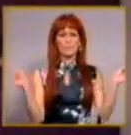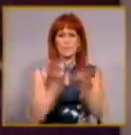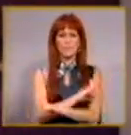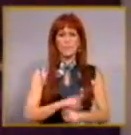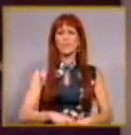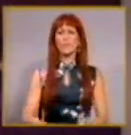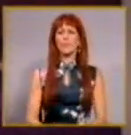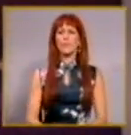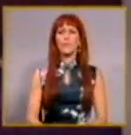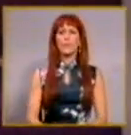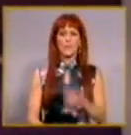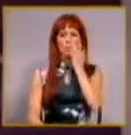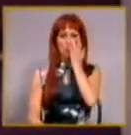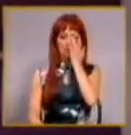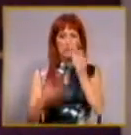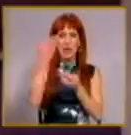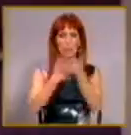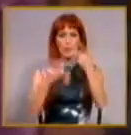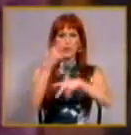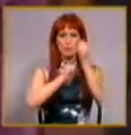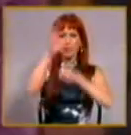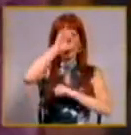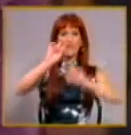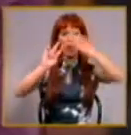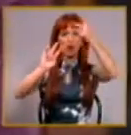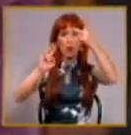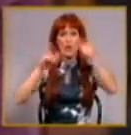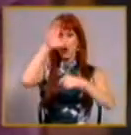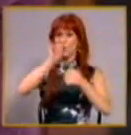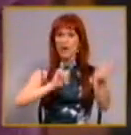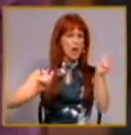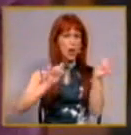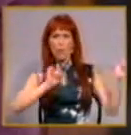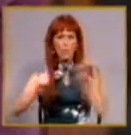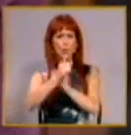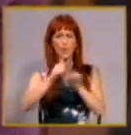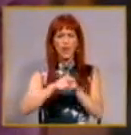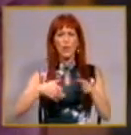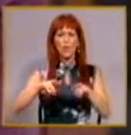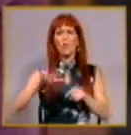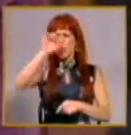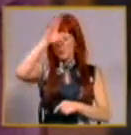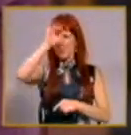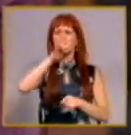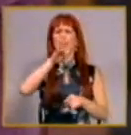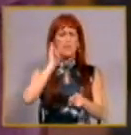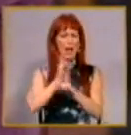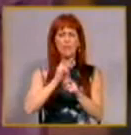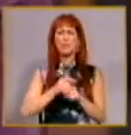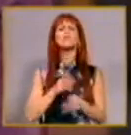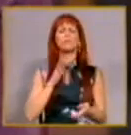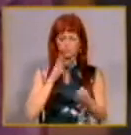Já apresentou duas moções de censura e o Governo não inverteu o rumo. E o Primeiro-Ministro ainda agora continua a dizer que não vai